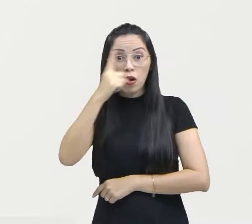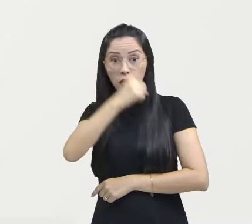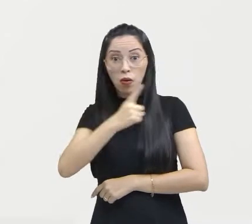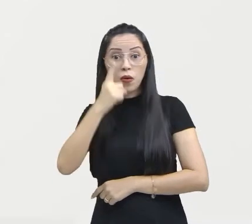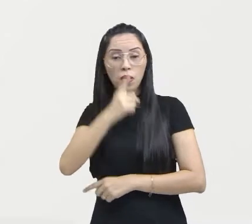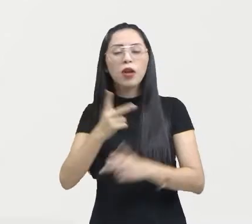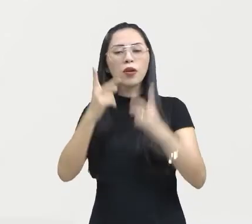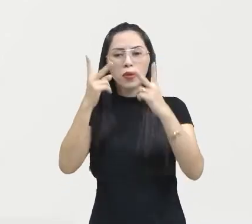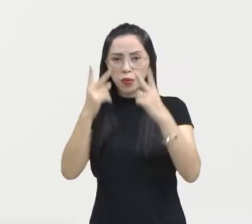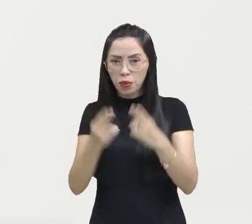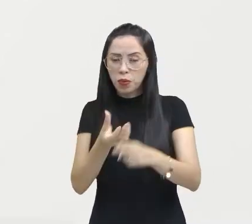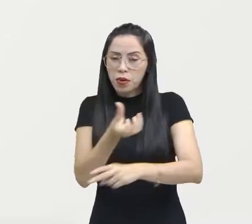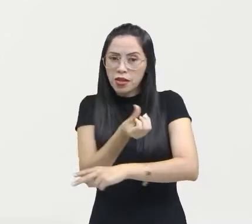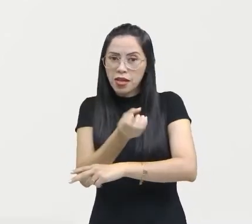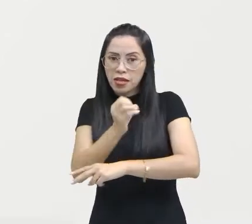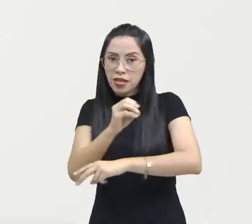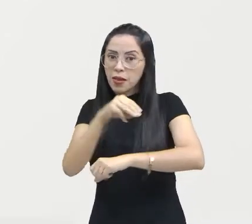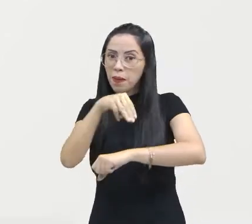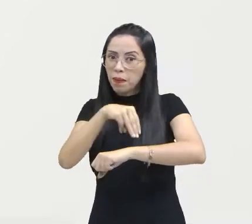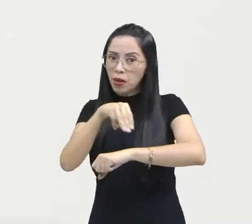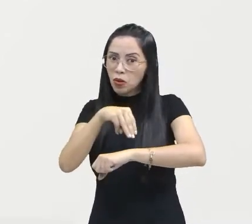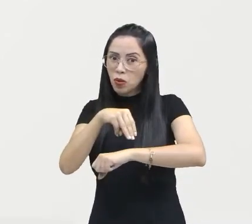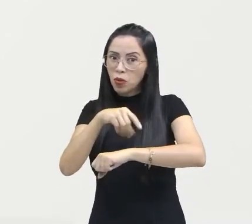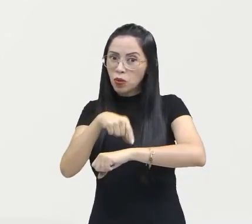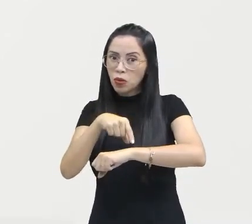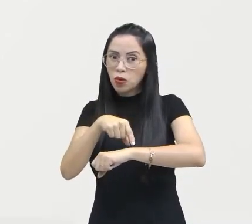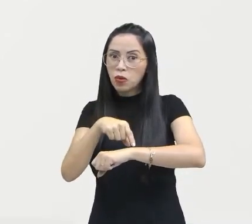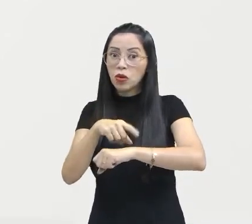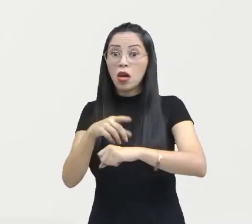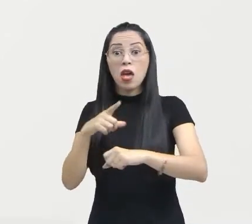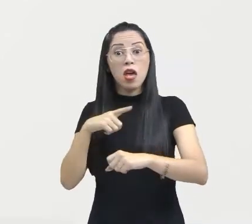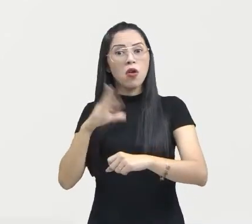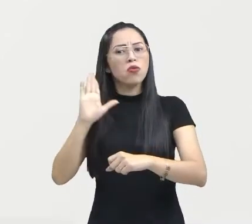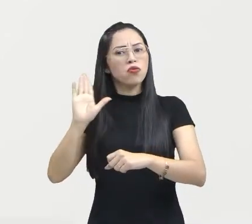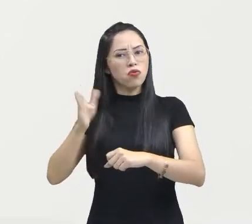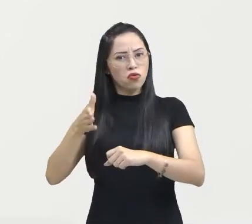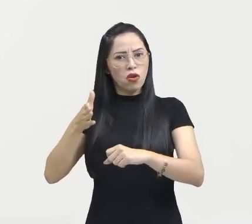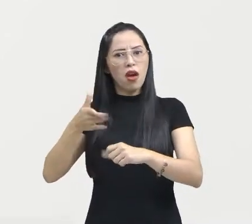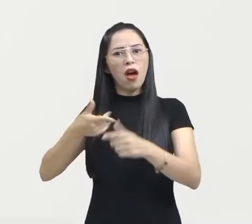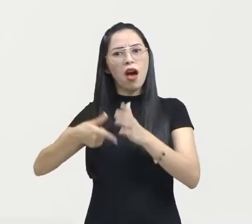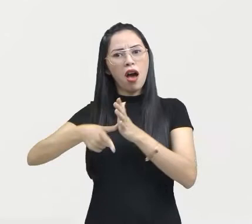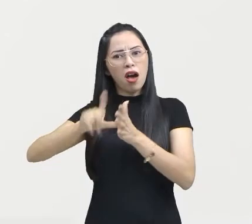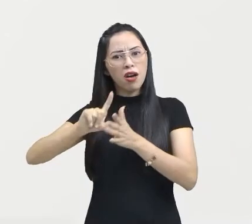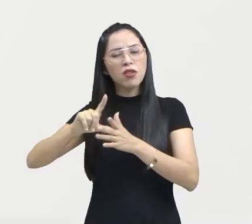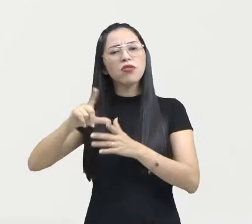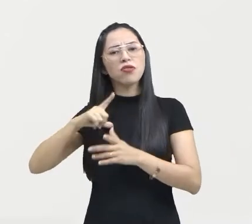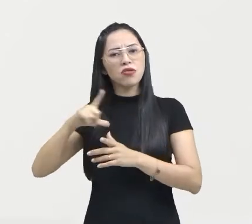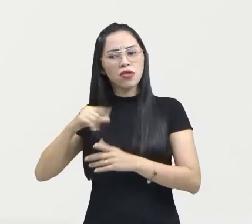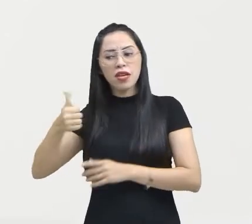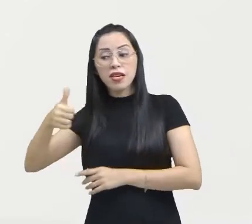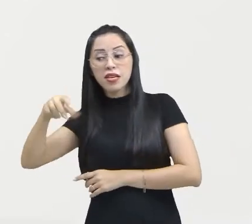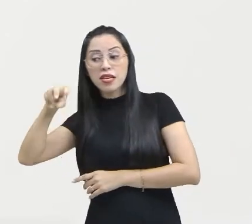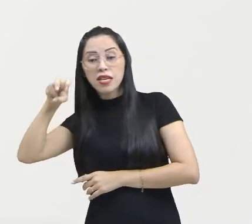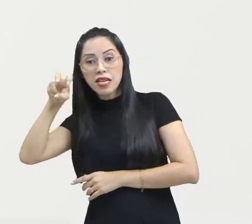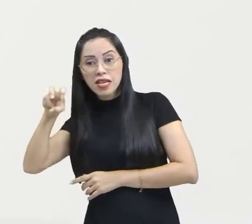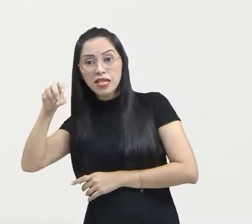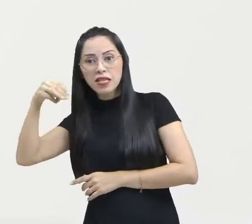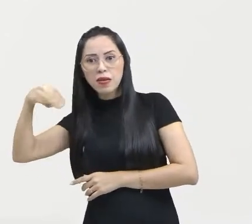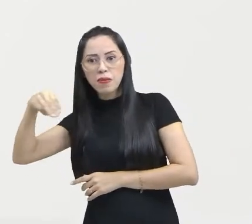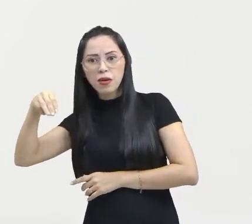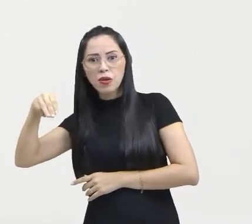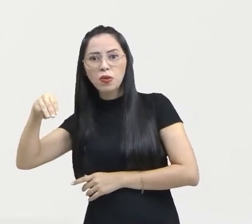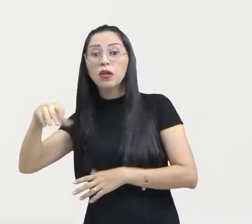minutos. E eu já tinha quantos? 15 minutos no meu problema. Eu tinha 1 hora e 15 minutos. Então, eu vou somar